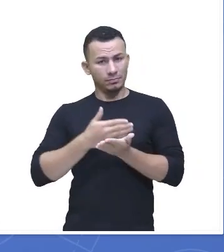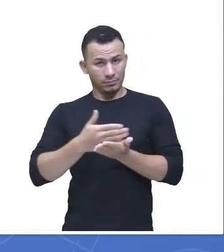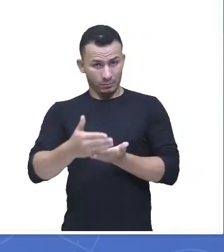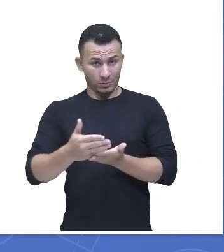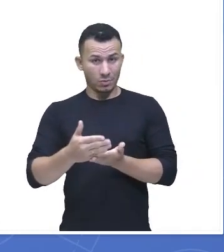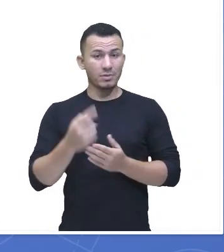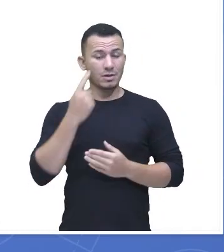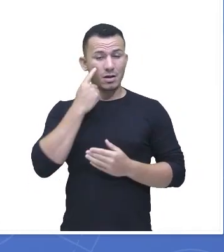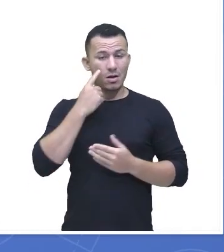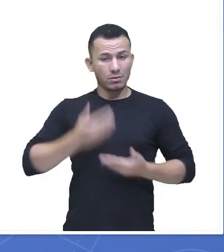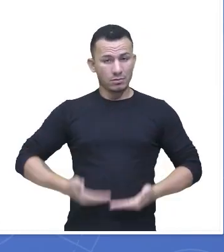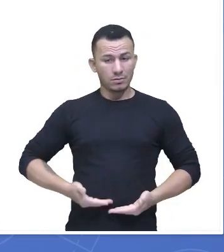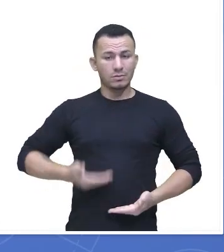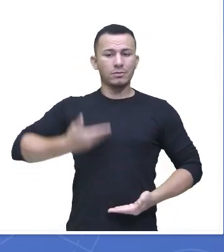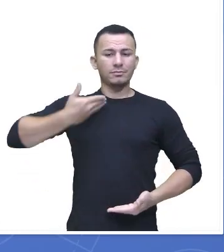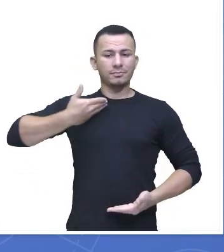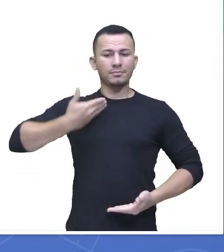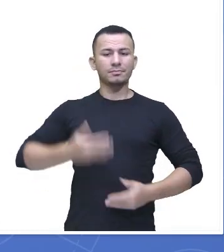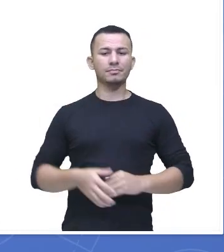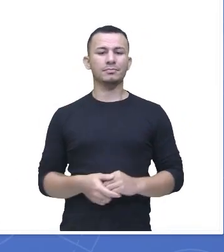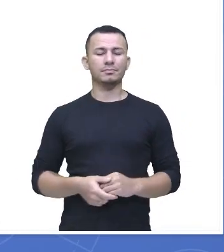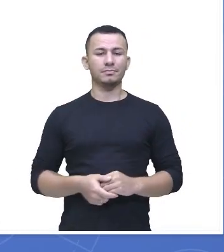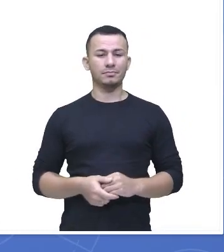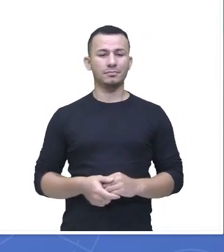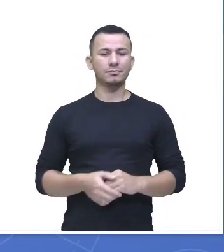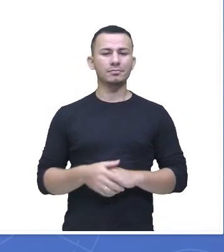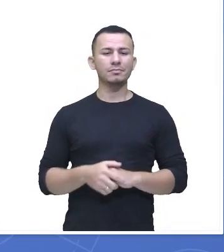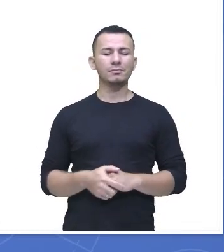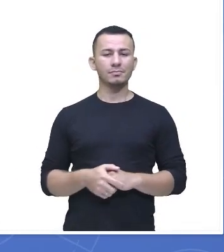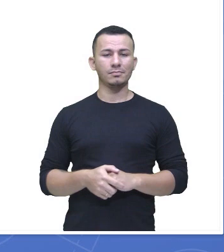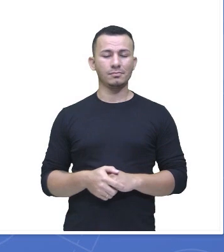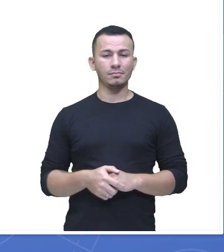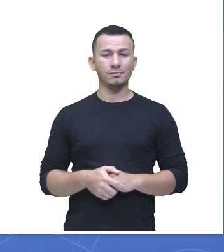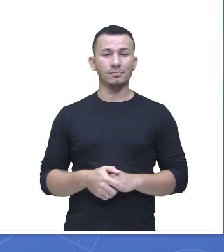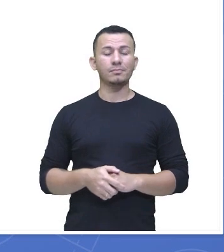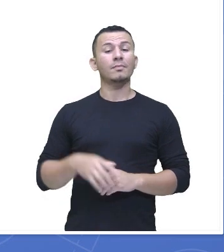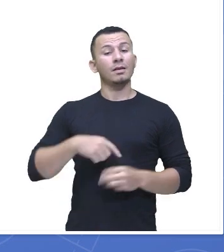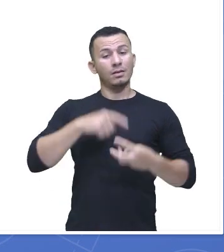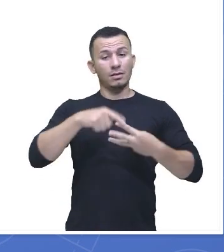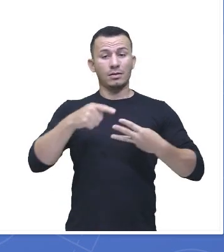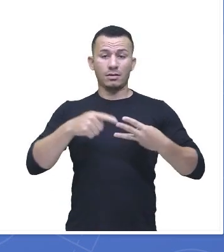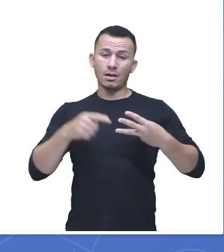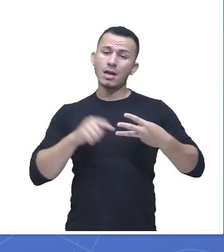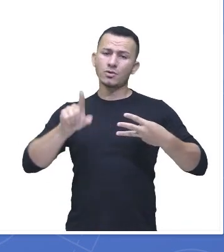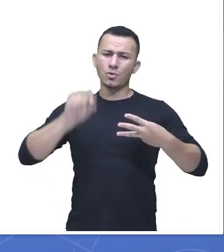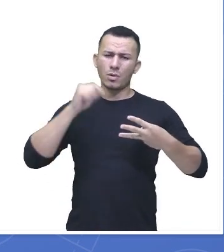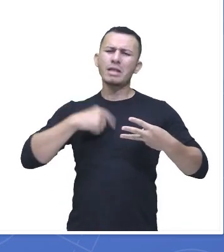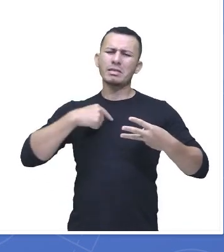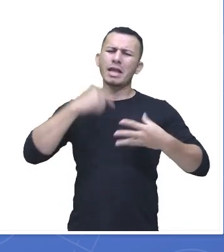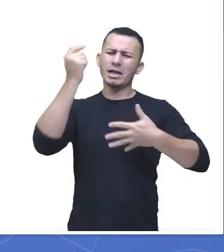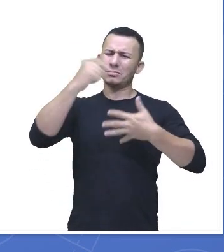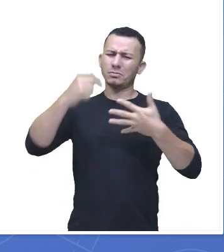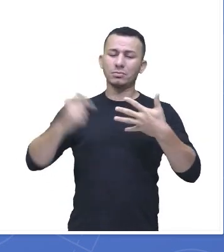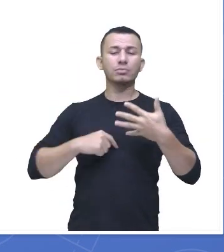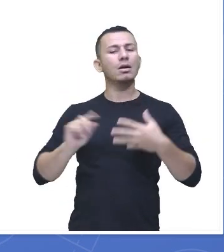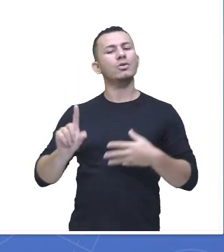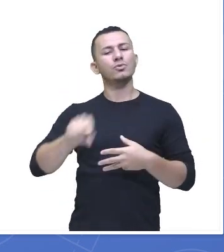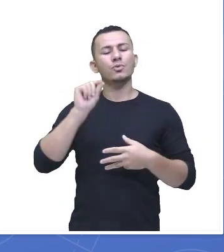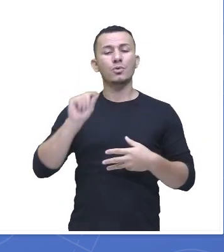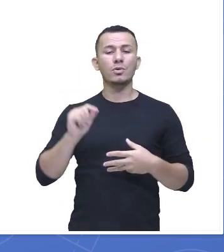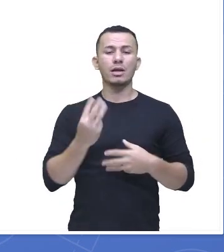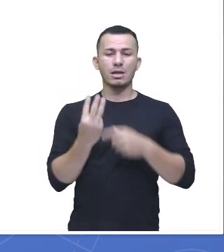membros superiores. Então, observem aí. Eu trouxe 3 para vocês. Tem outros, tá? Mas eu vou trazer